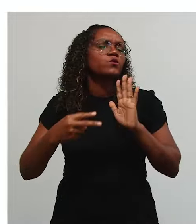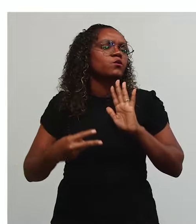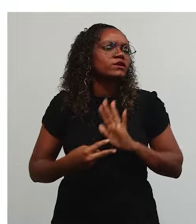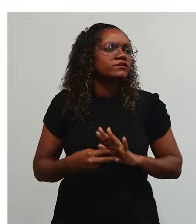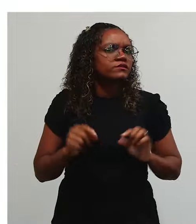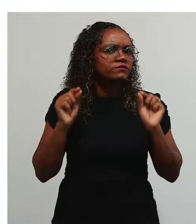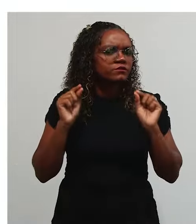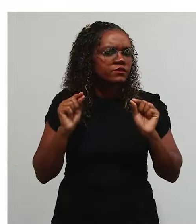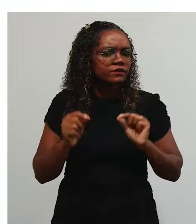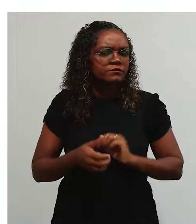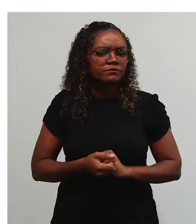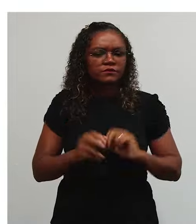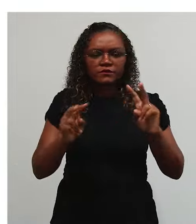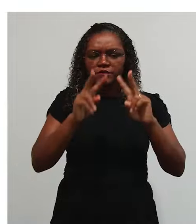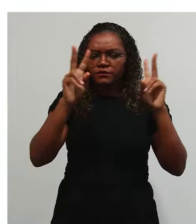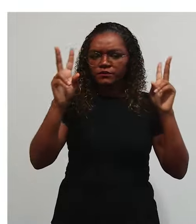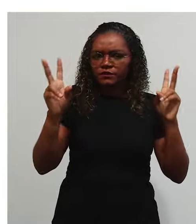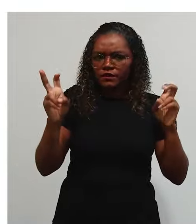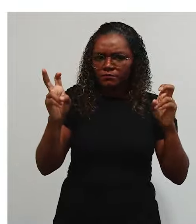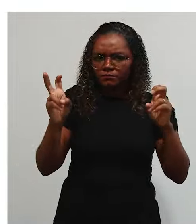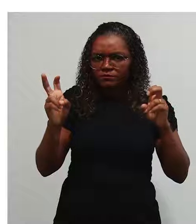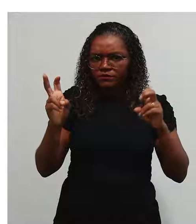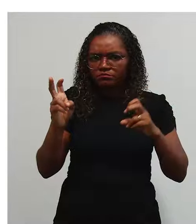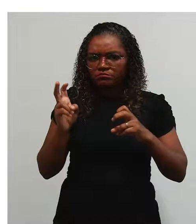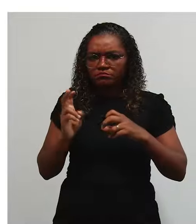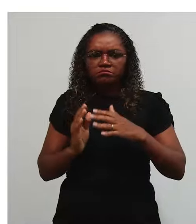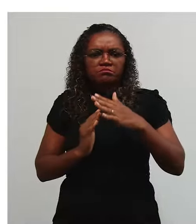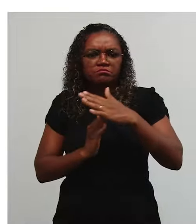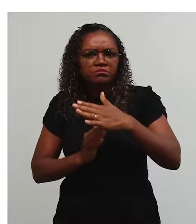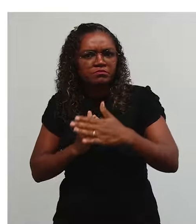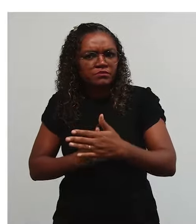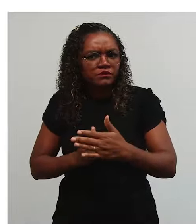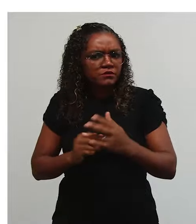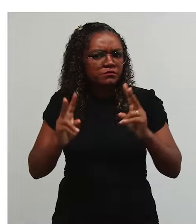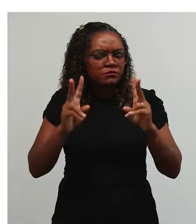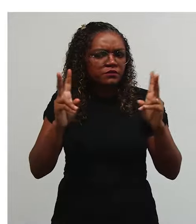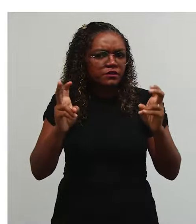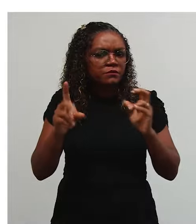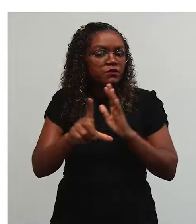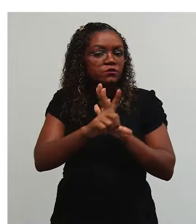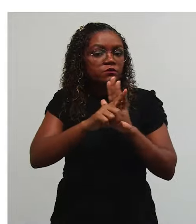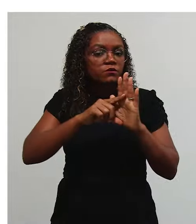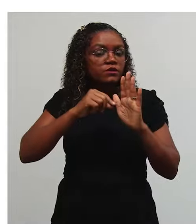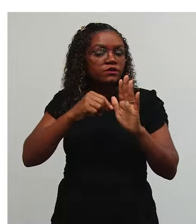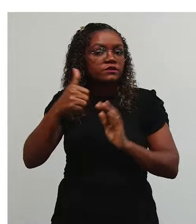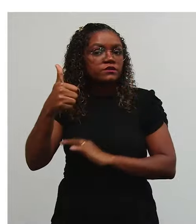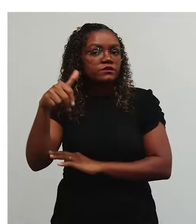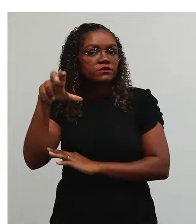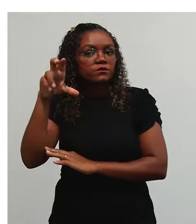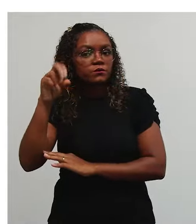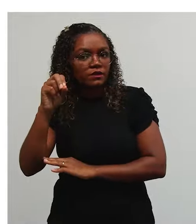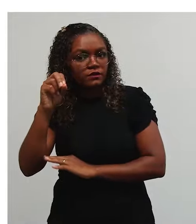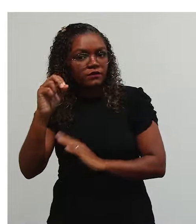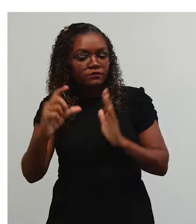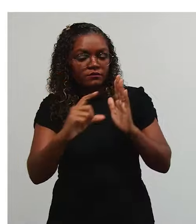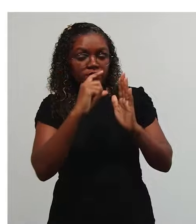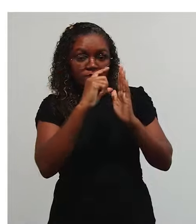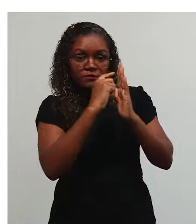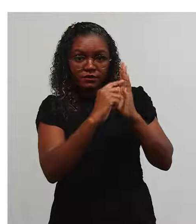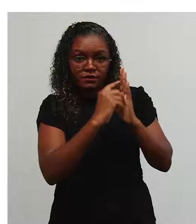tá então o que que diz ali em termos de limitações e no poder de tributar artigo 150